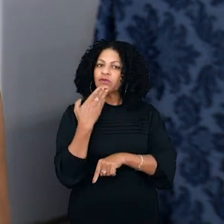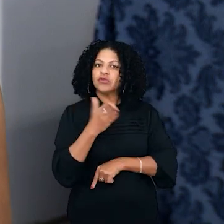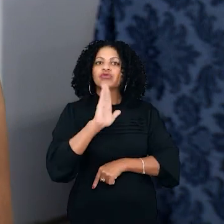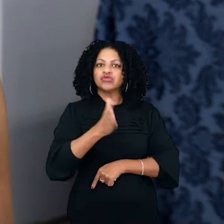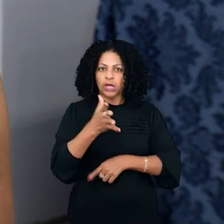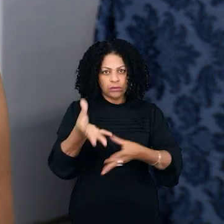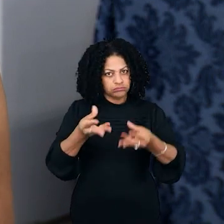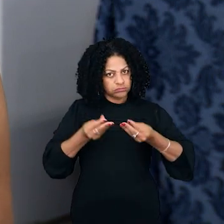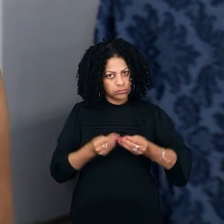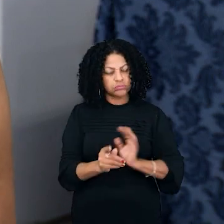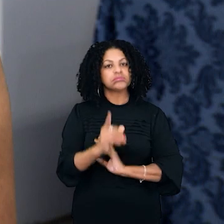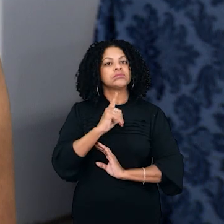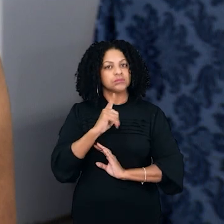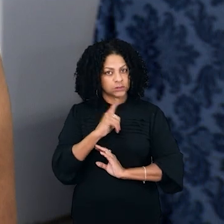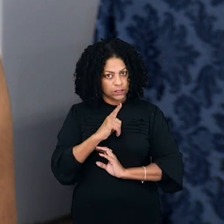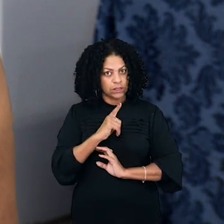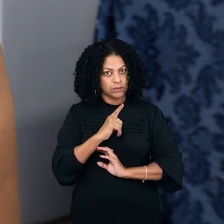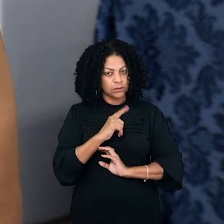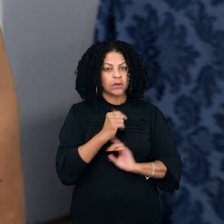recebeu pedido de